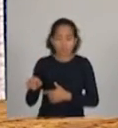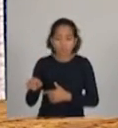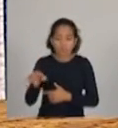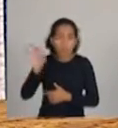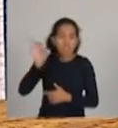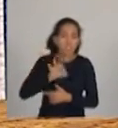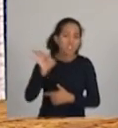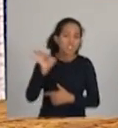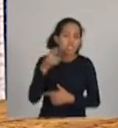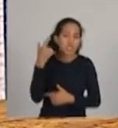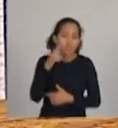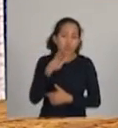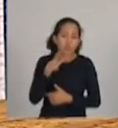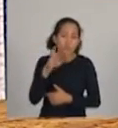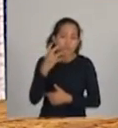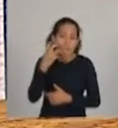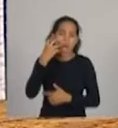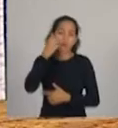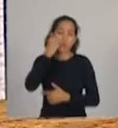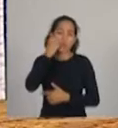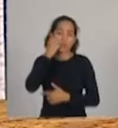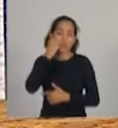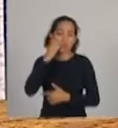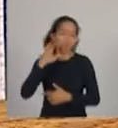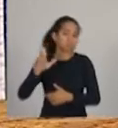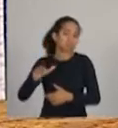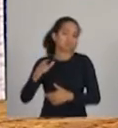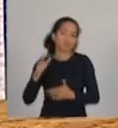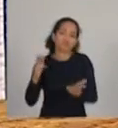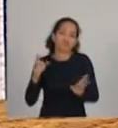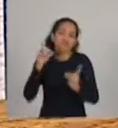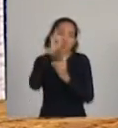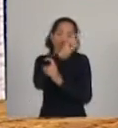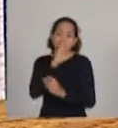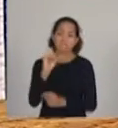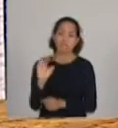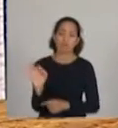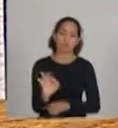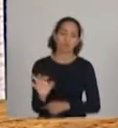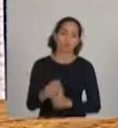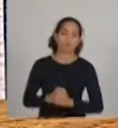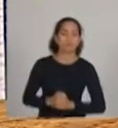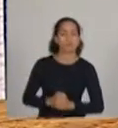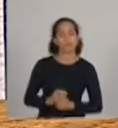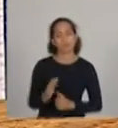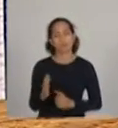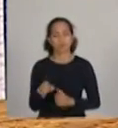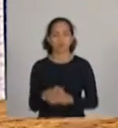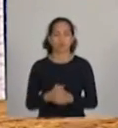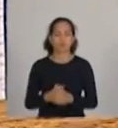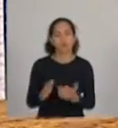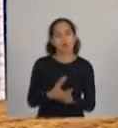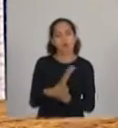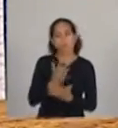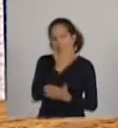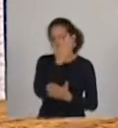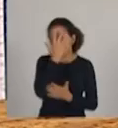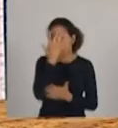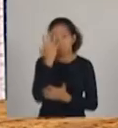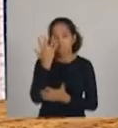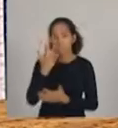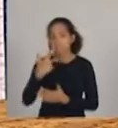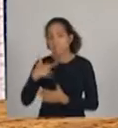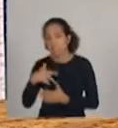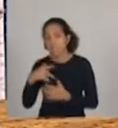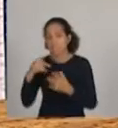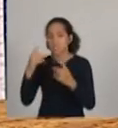adotadas no Brasil é próxima a zero. Também crianças que têm que não tenham deficiência, mas que tenham algum